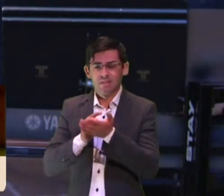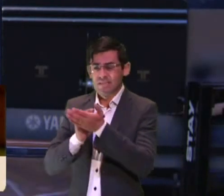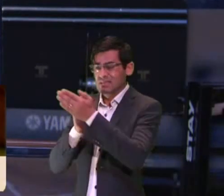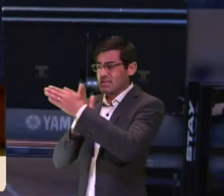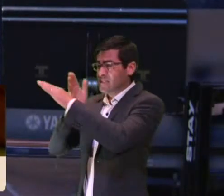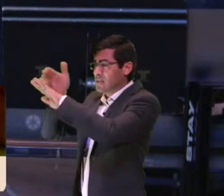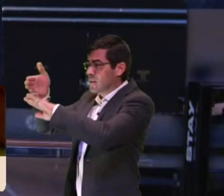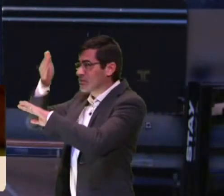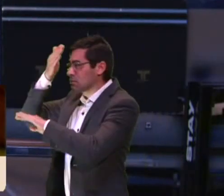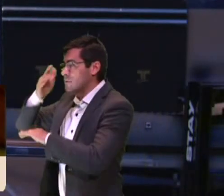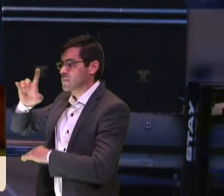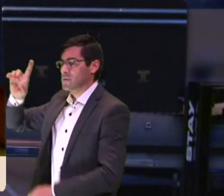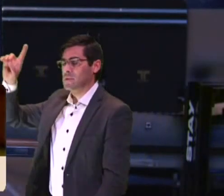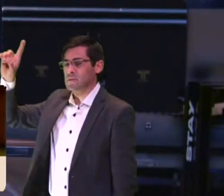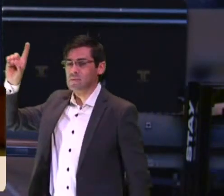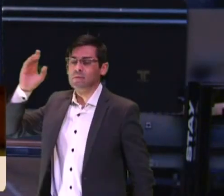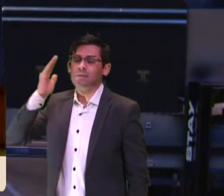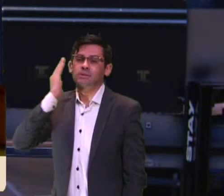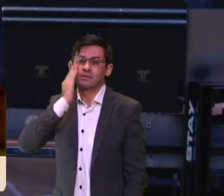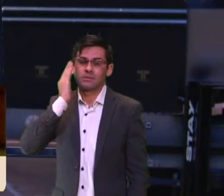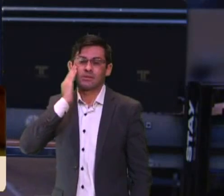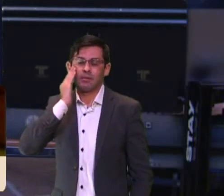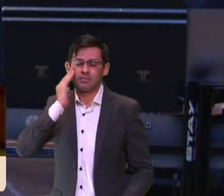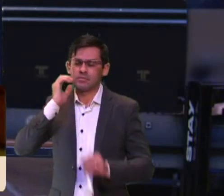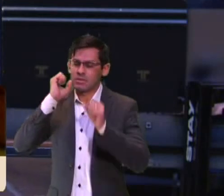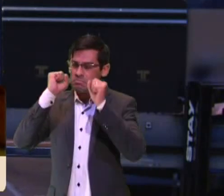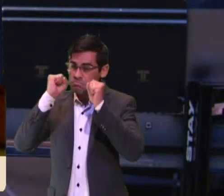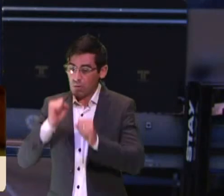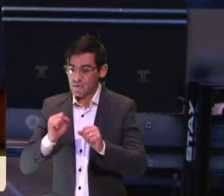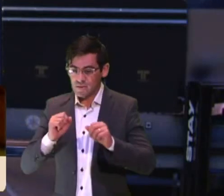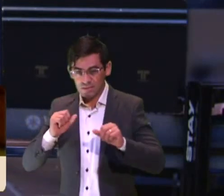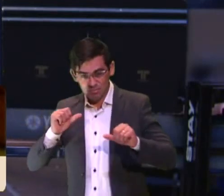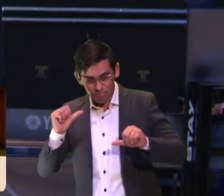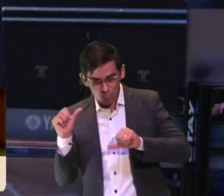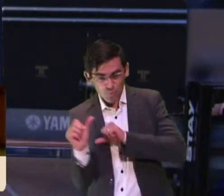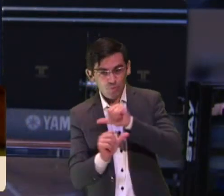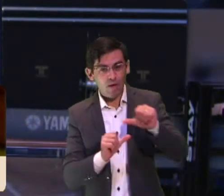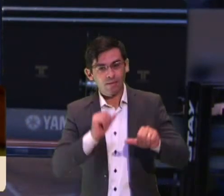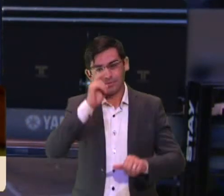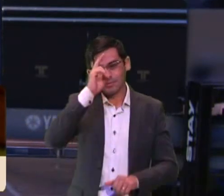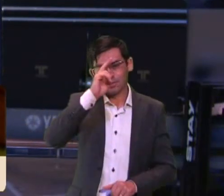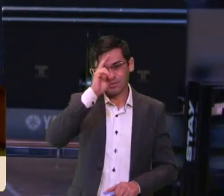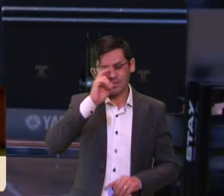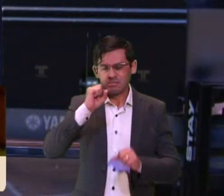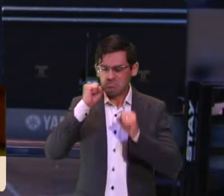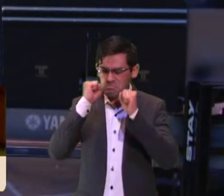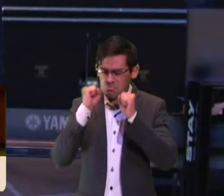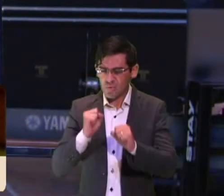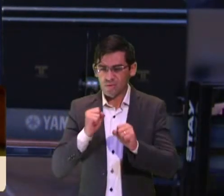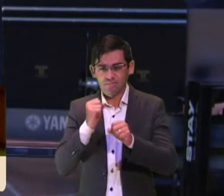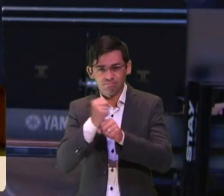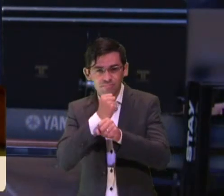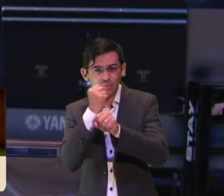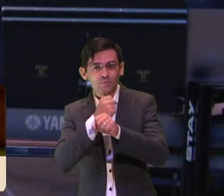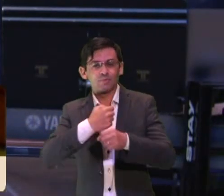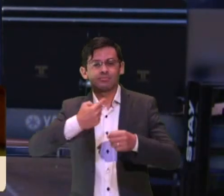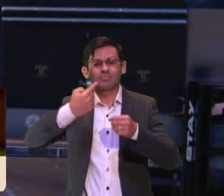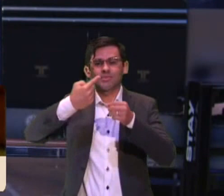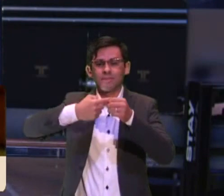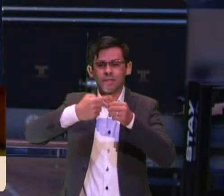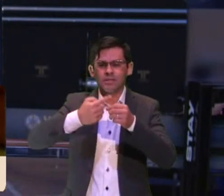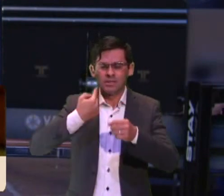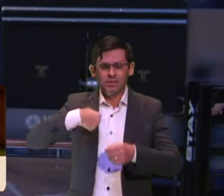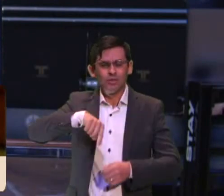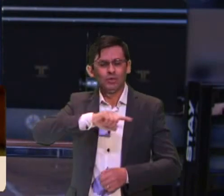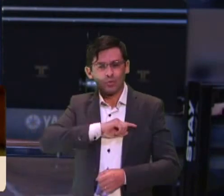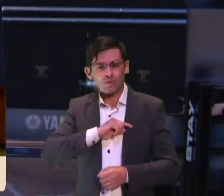trono sabem, eles podem reconstruir cidades. Nós vamos reconstruir esta nação. Nós